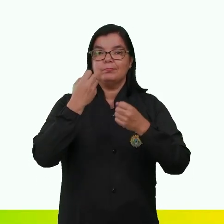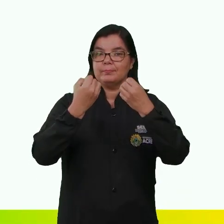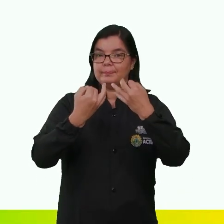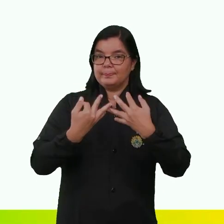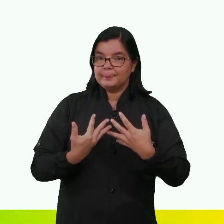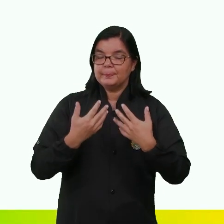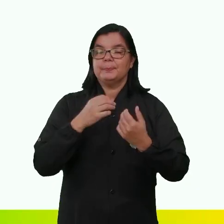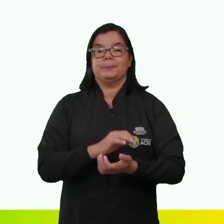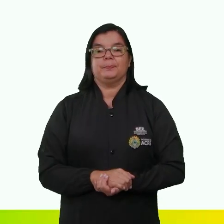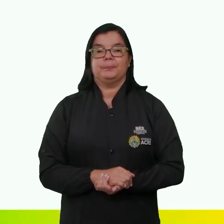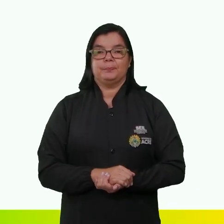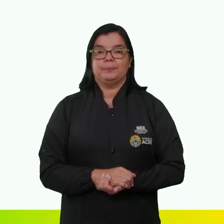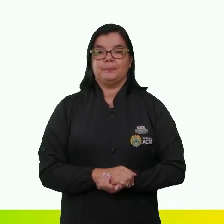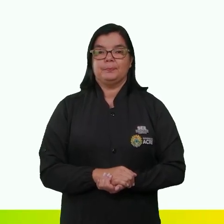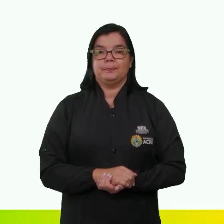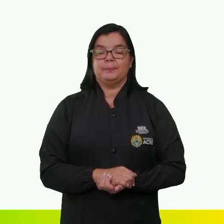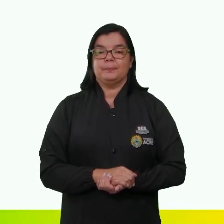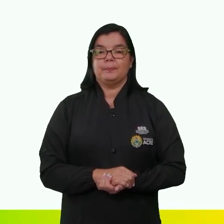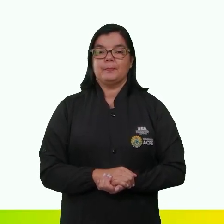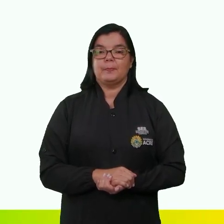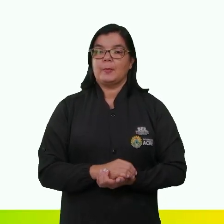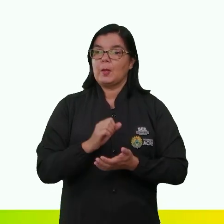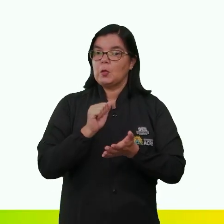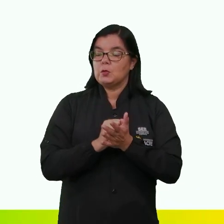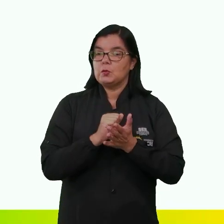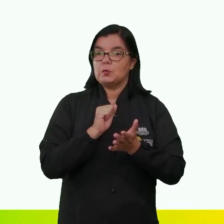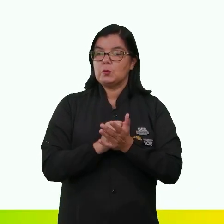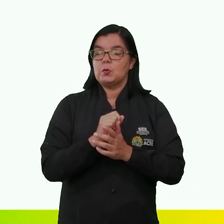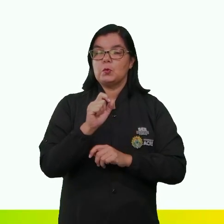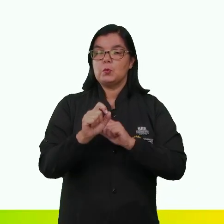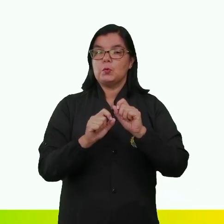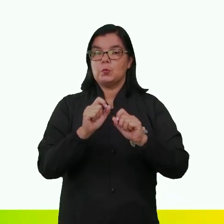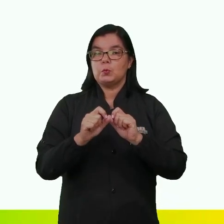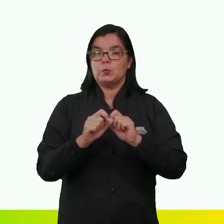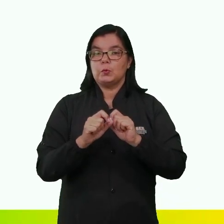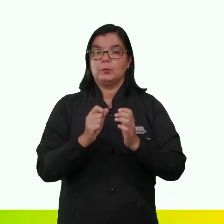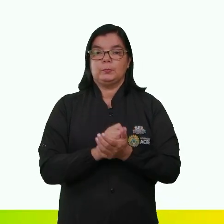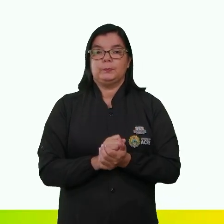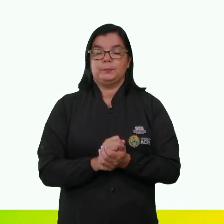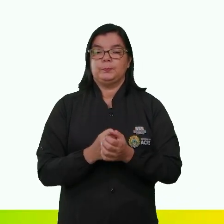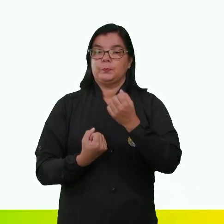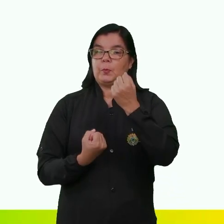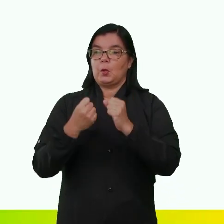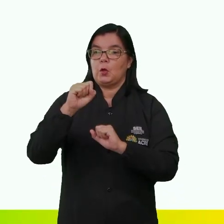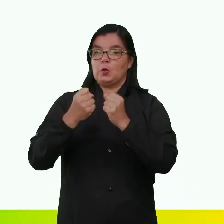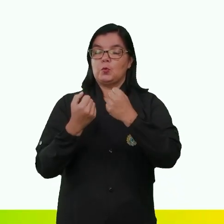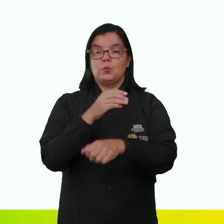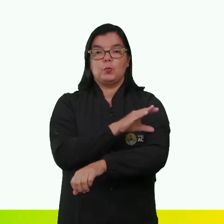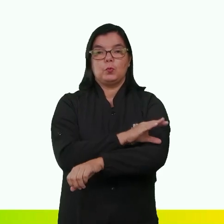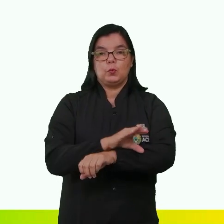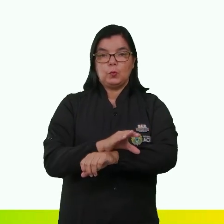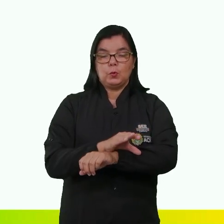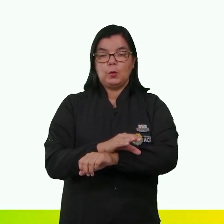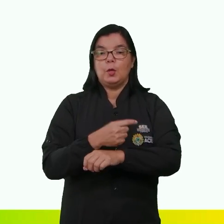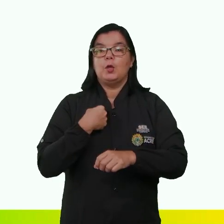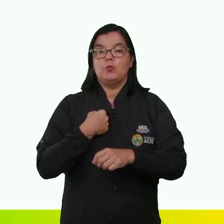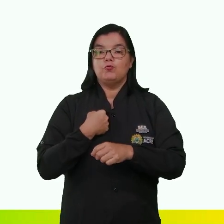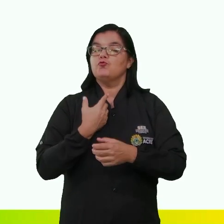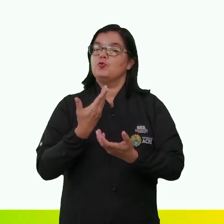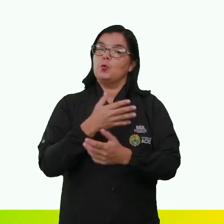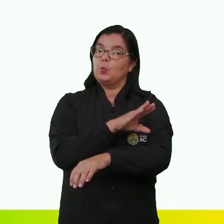abordar, conforme aqui as anotações, os termos de indústria cultural e o de cultura de